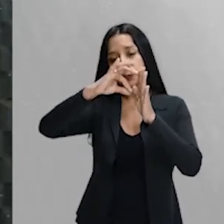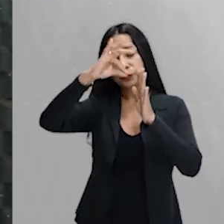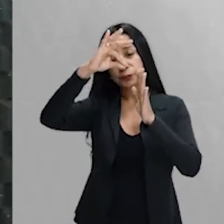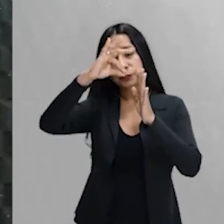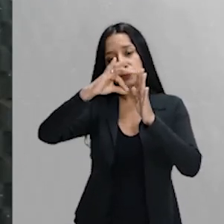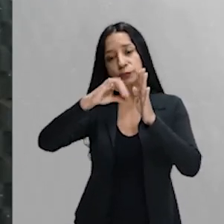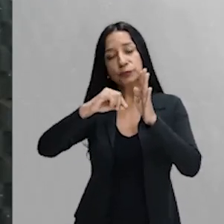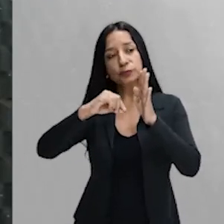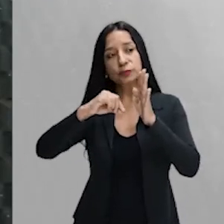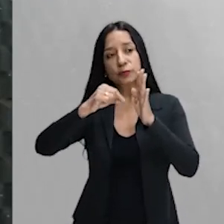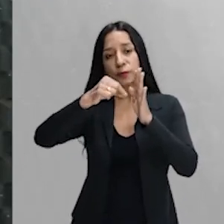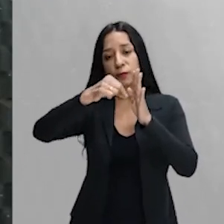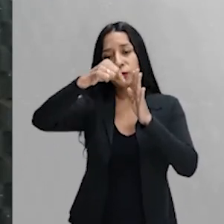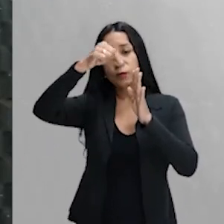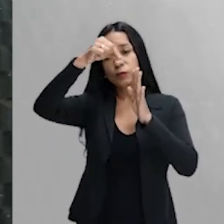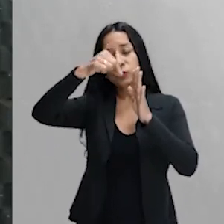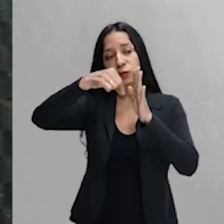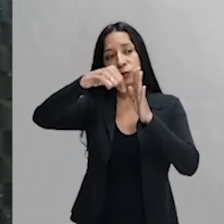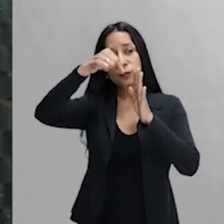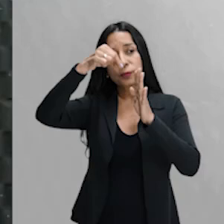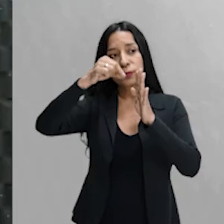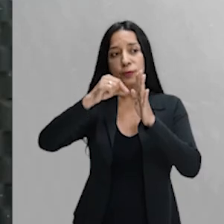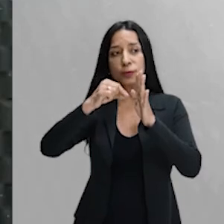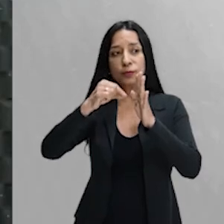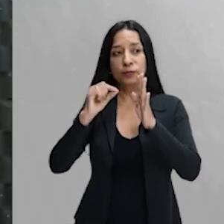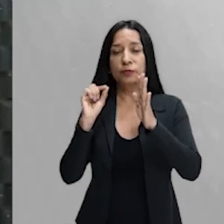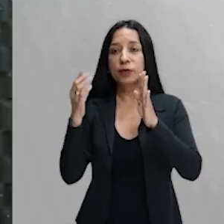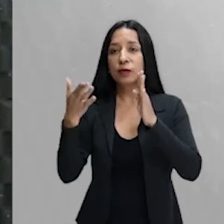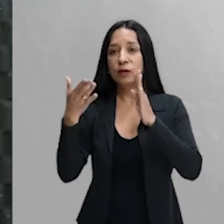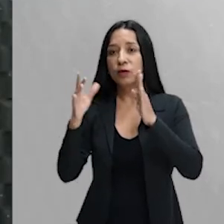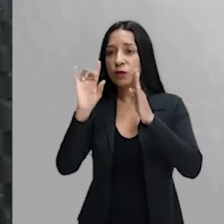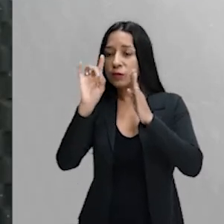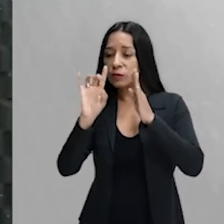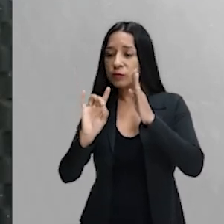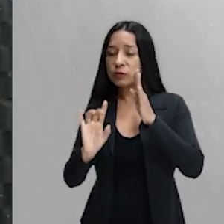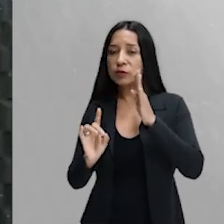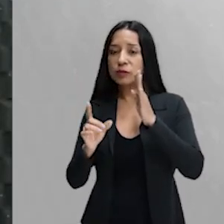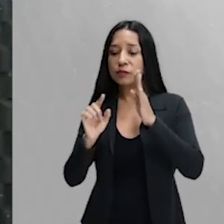Certo? Essa altura. Como nesse caso específico, galera,